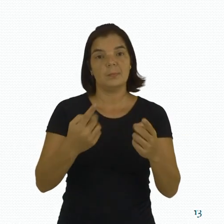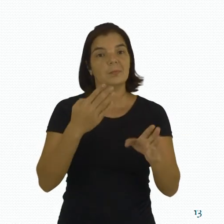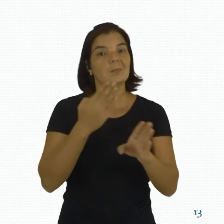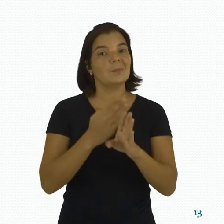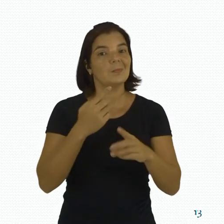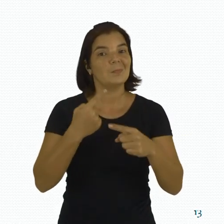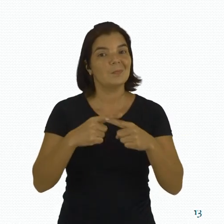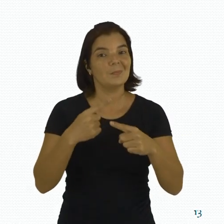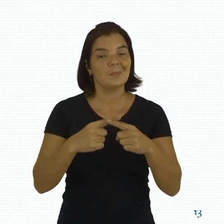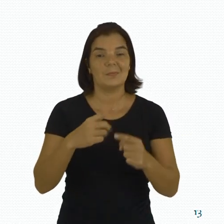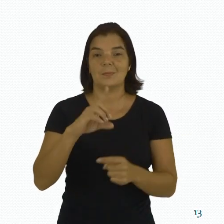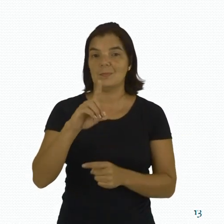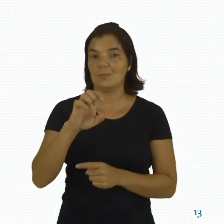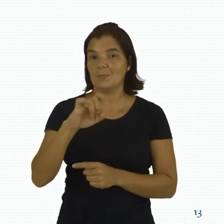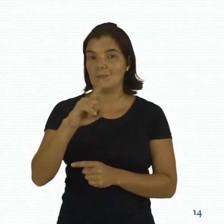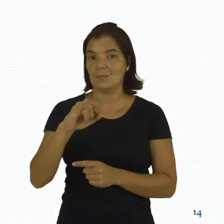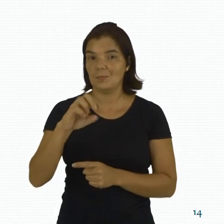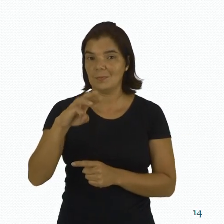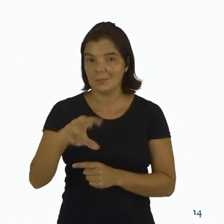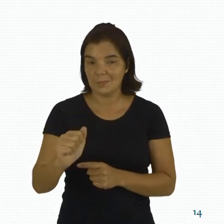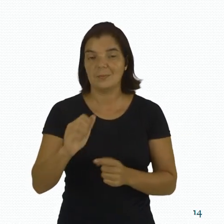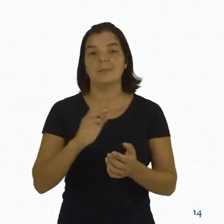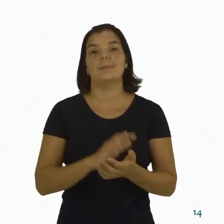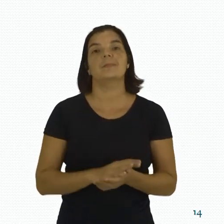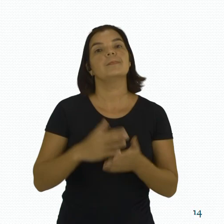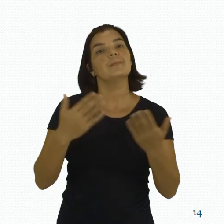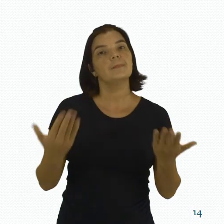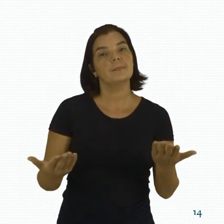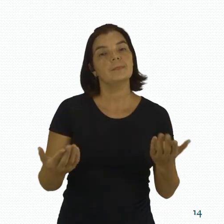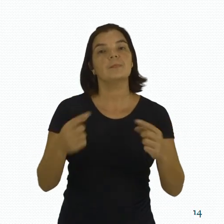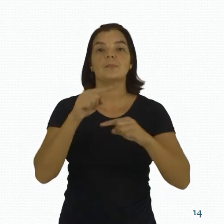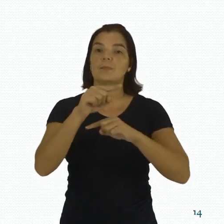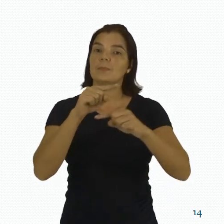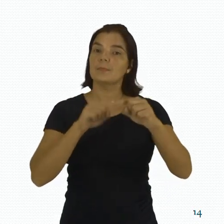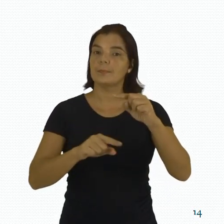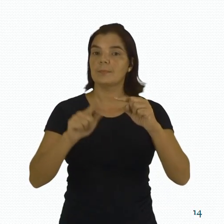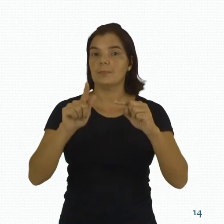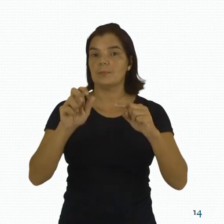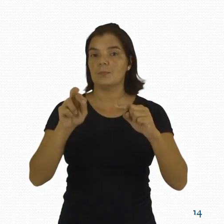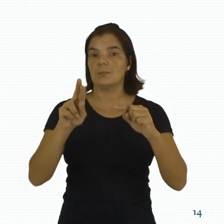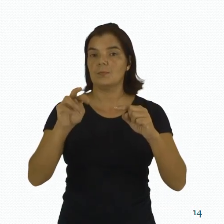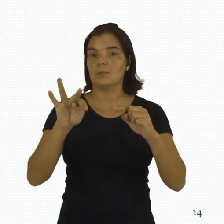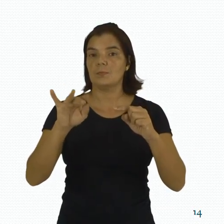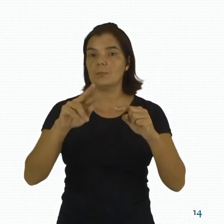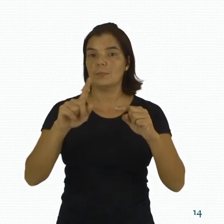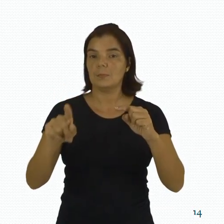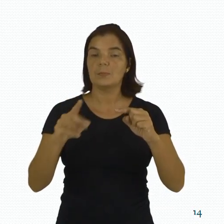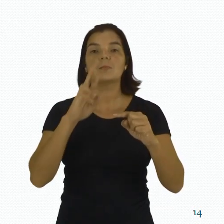com dízima periódica simples. Portanto, ó, a nossa fração geratriz